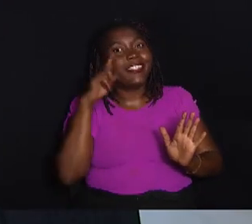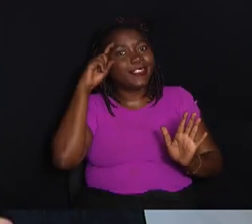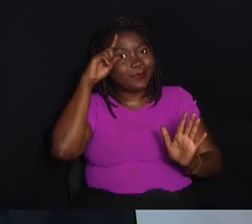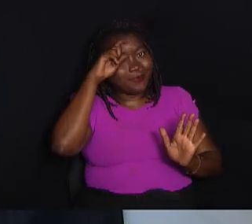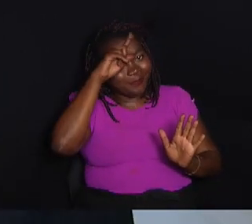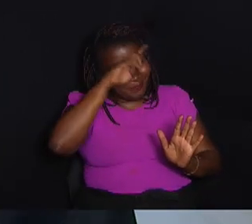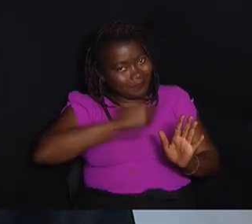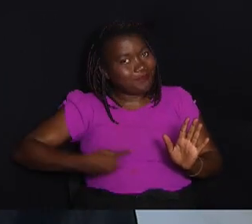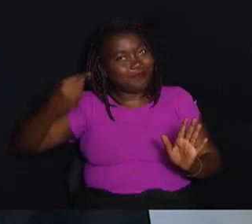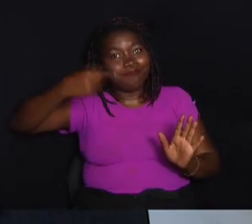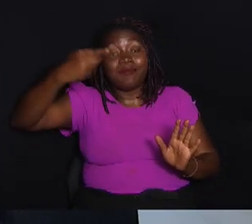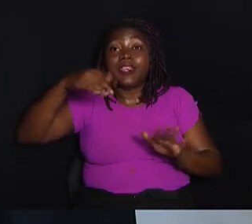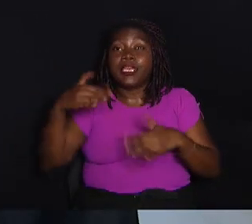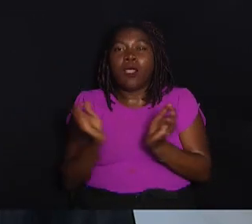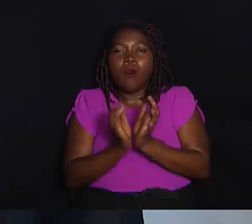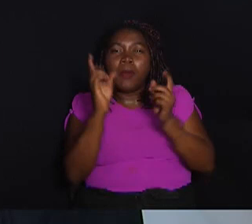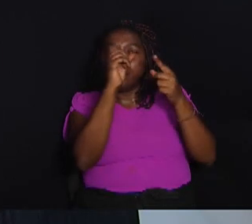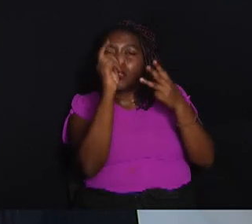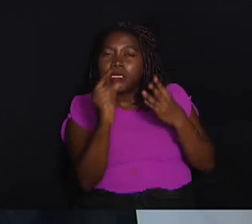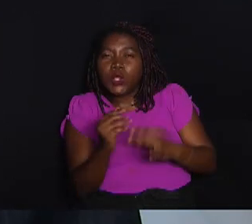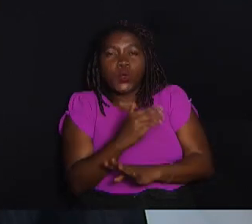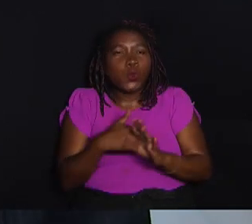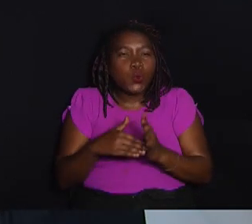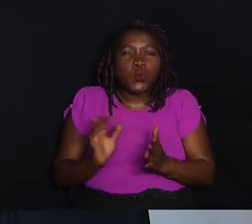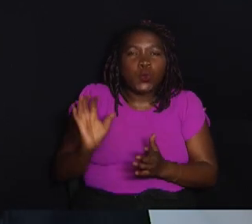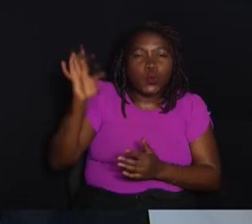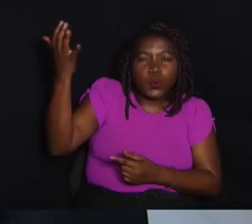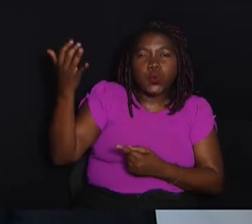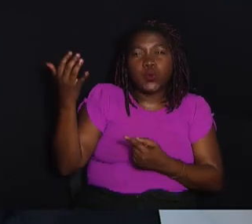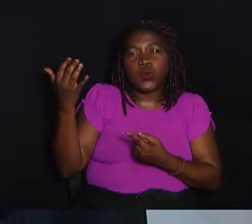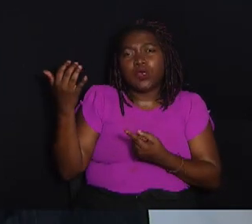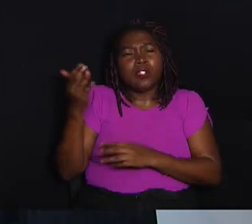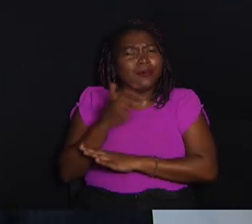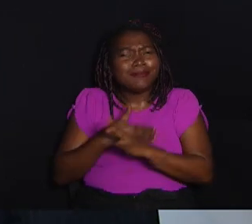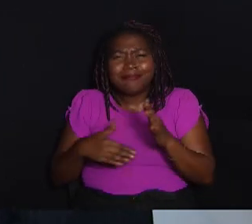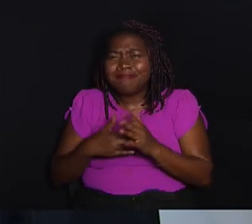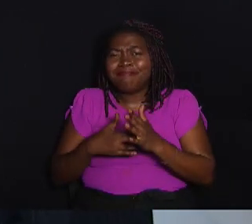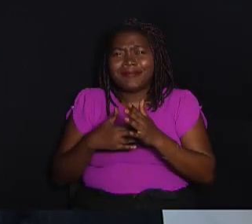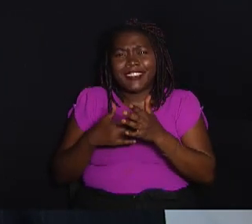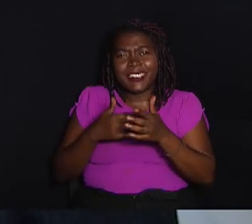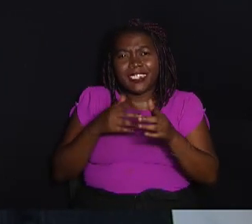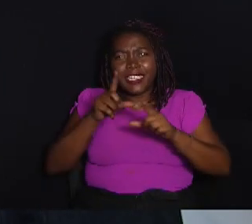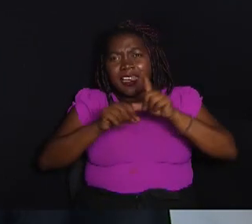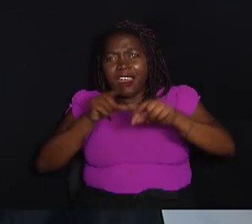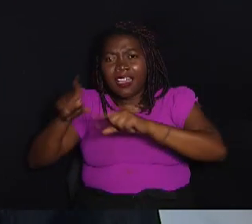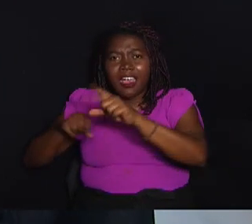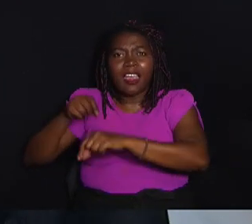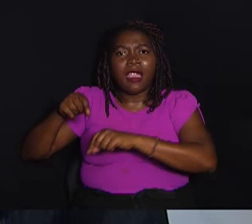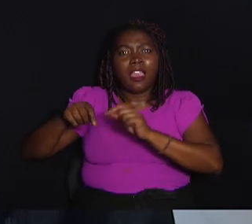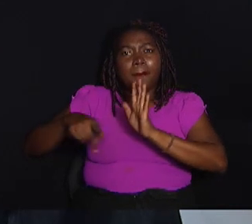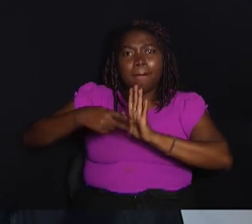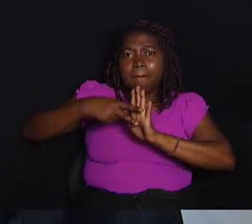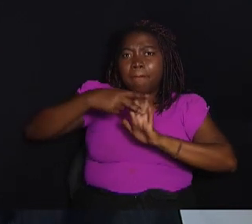elencou todos esses Fatos e pontos e de todos os gargalos de de de de vários projetos e